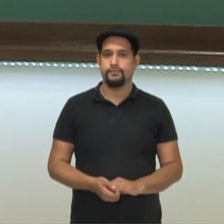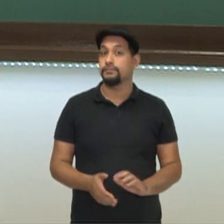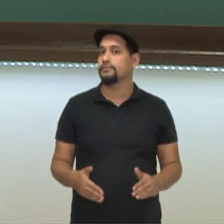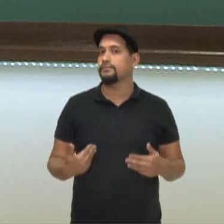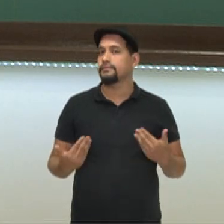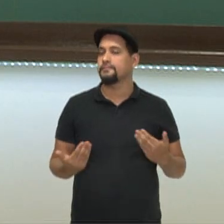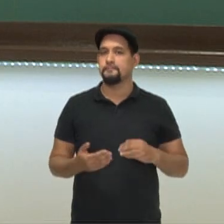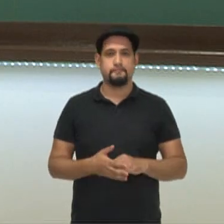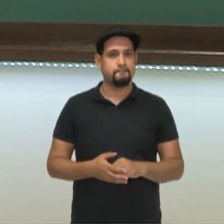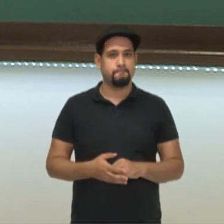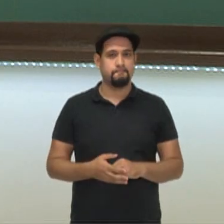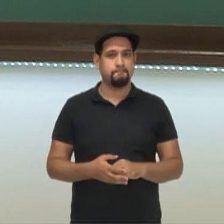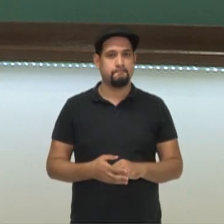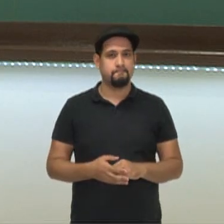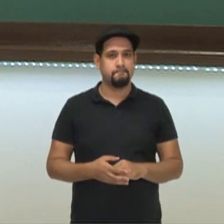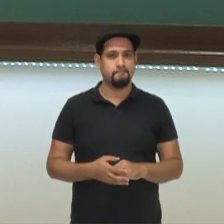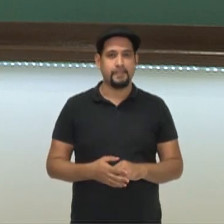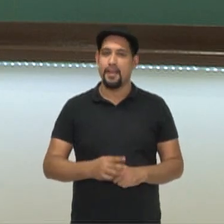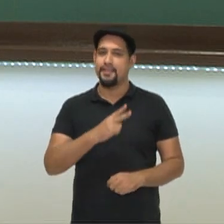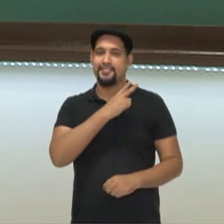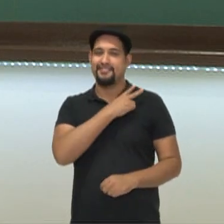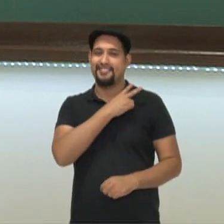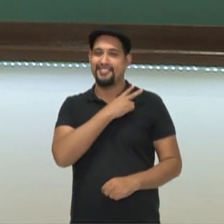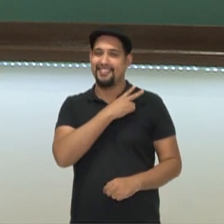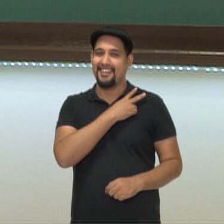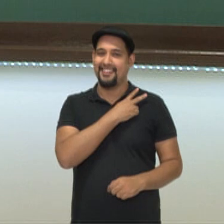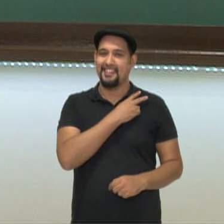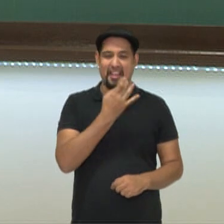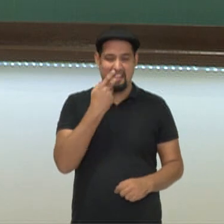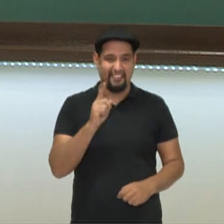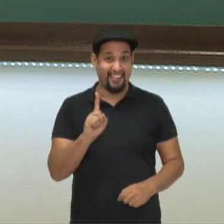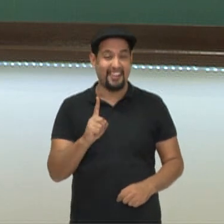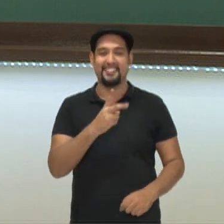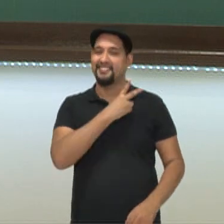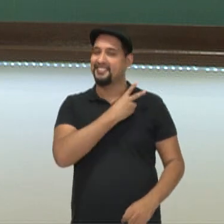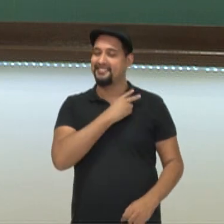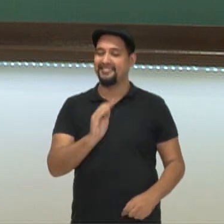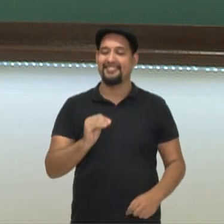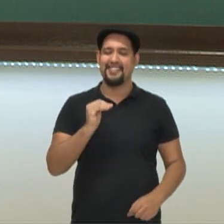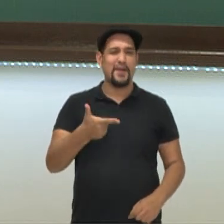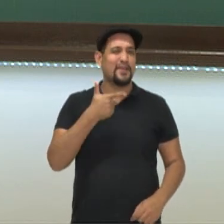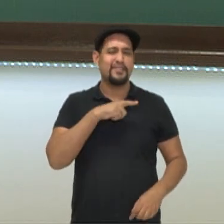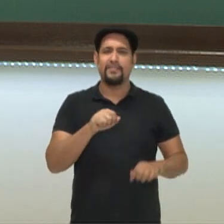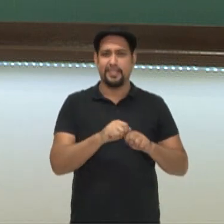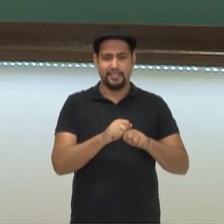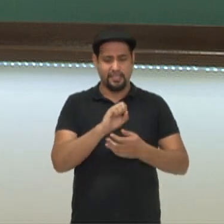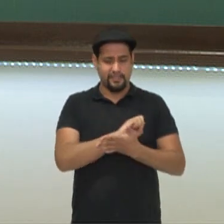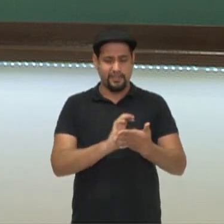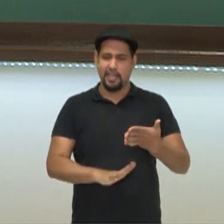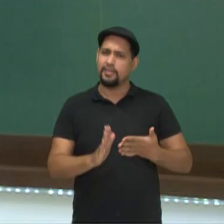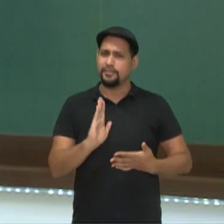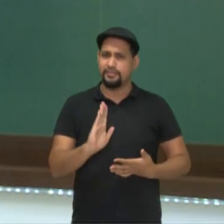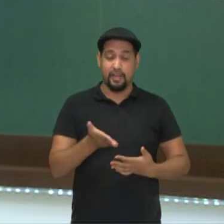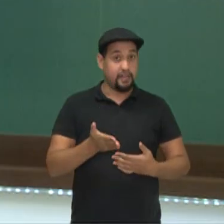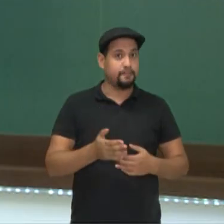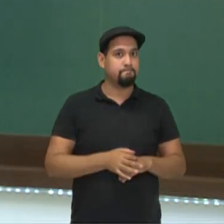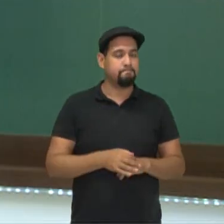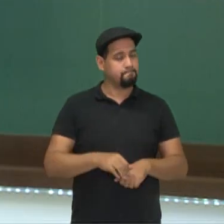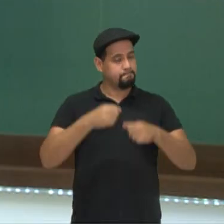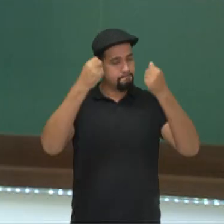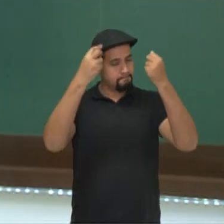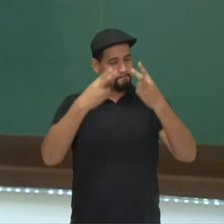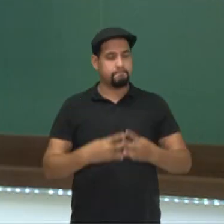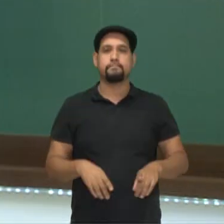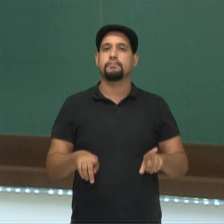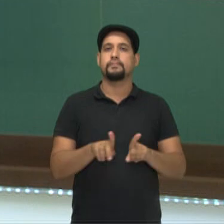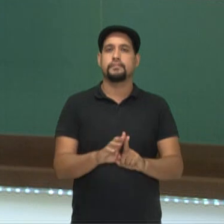E então, segunda série, desculpem, conseguiram fazer essa atividade? Explique em poucas palavras e